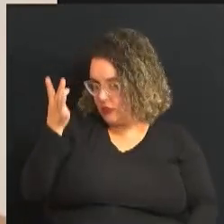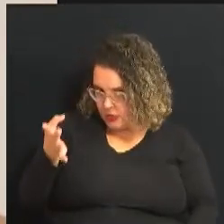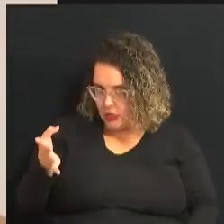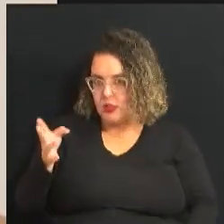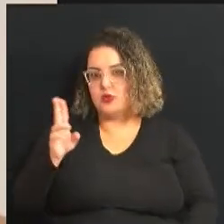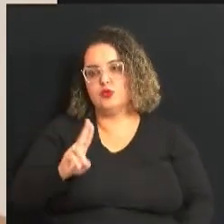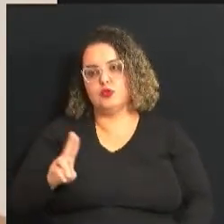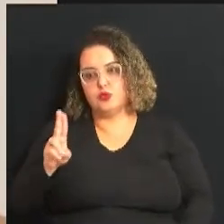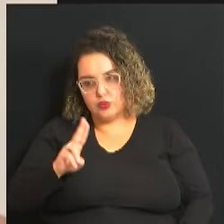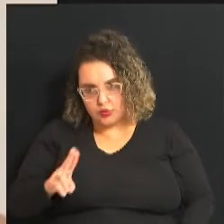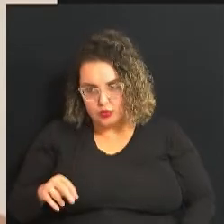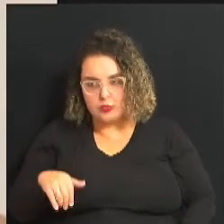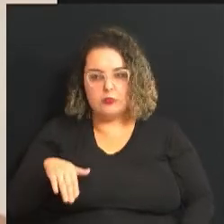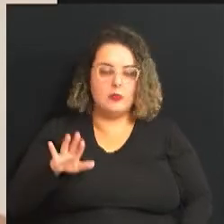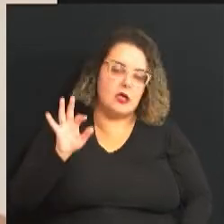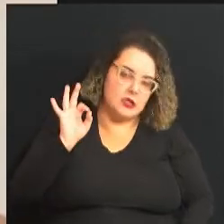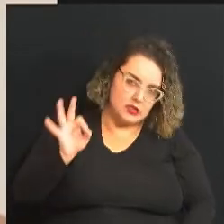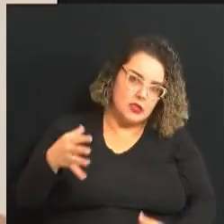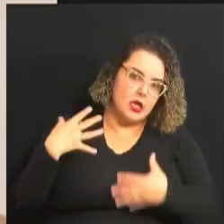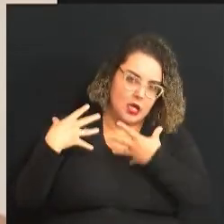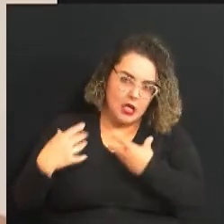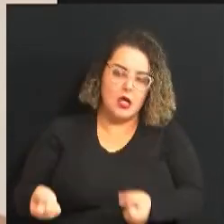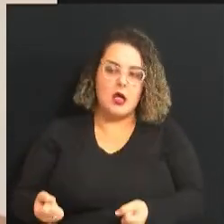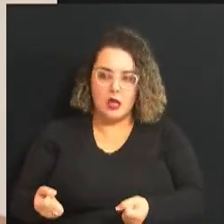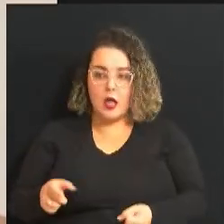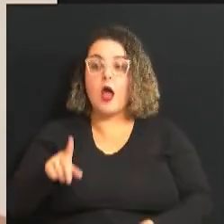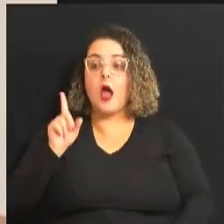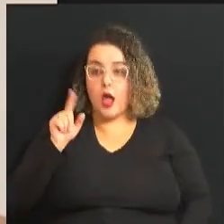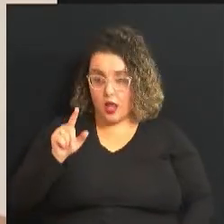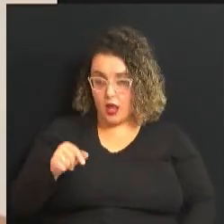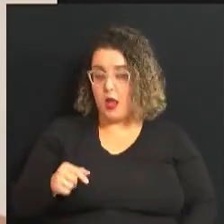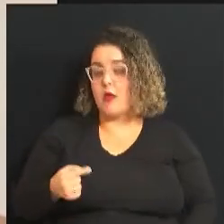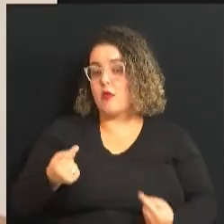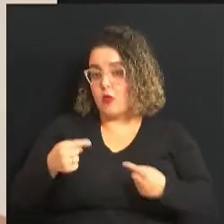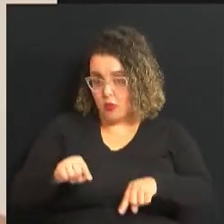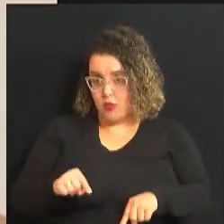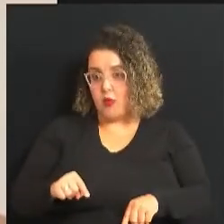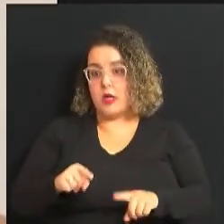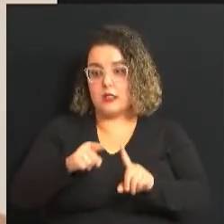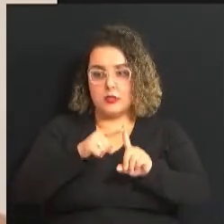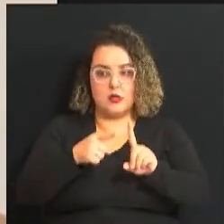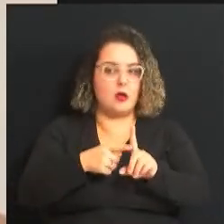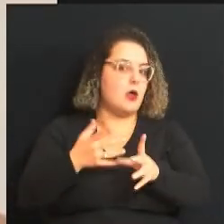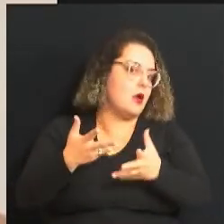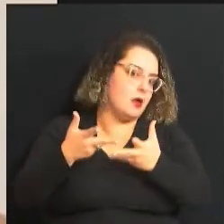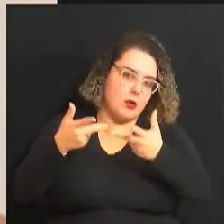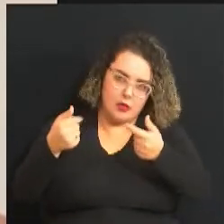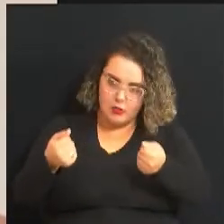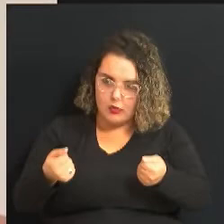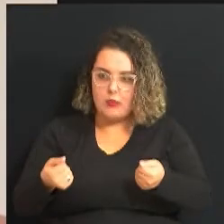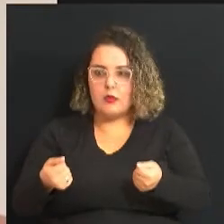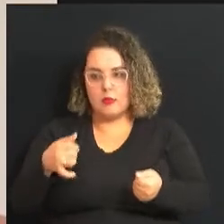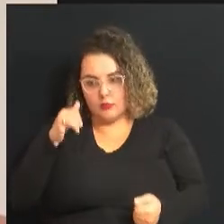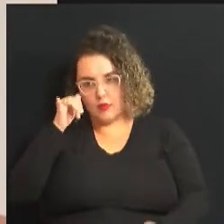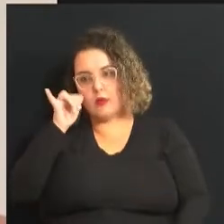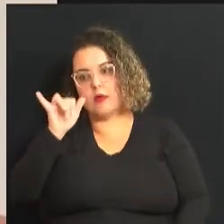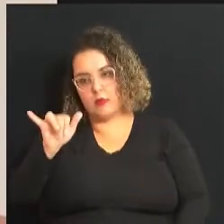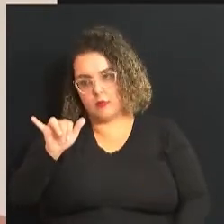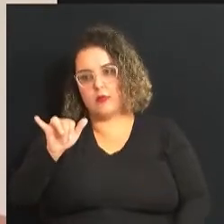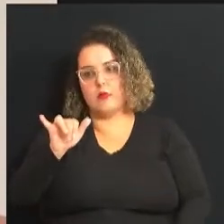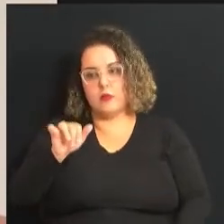mais aceitação, é um método contraceptivo e excelente também para evitar as doenças